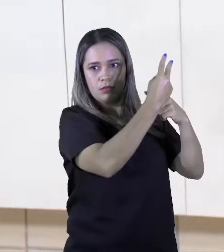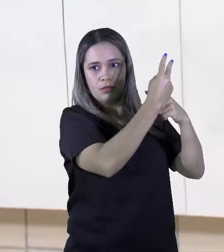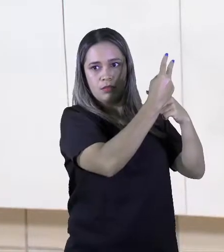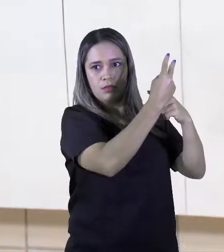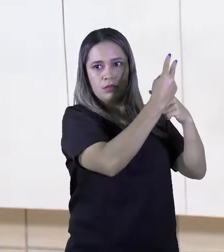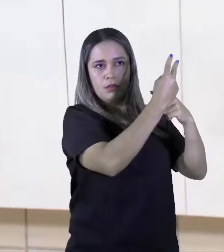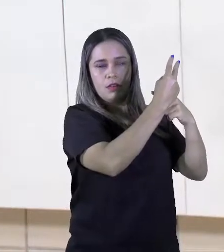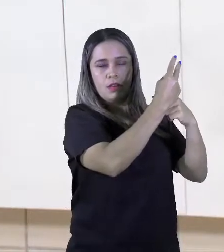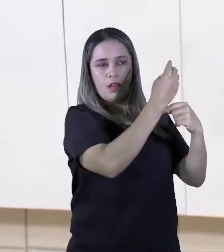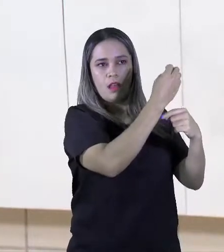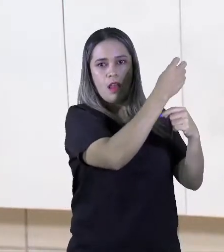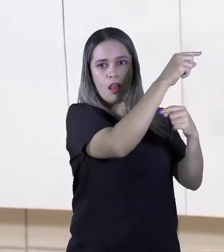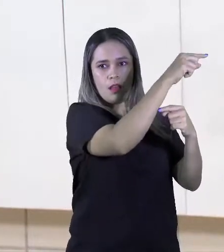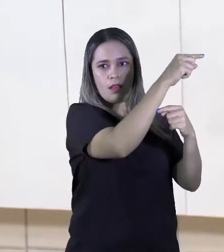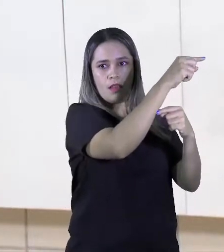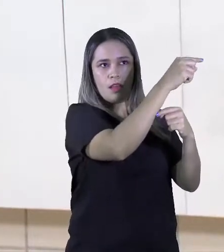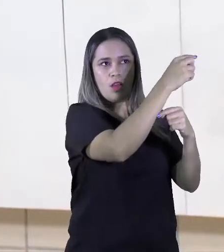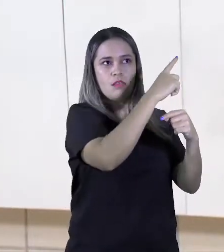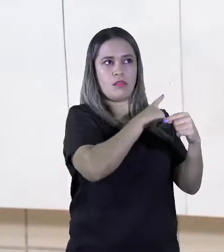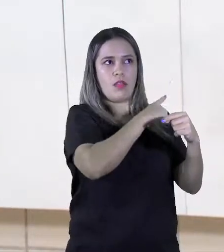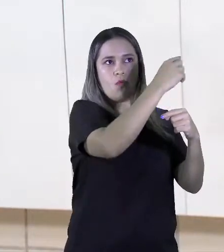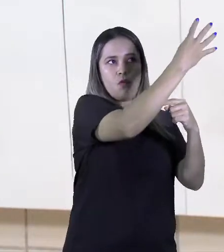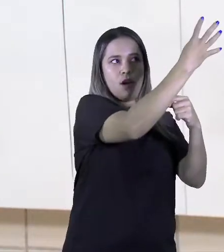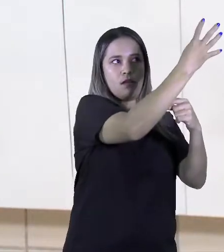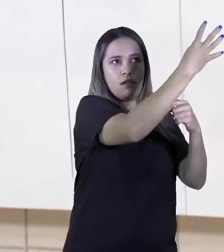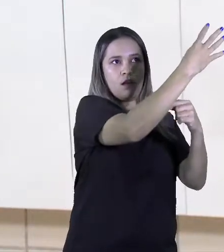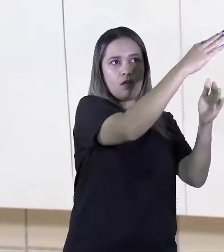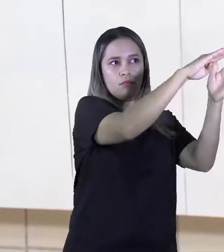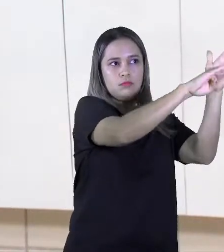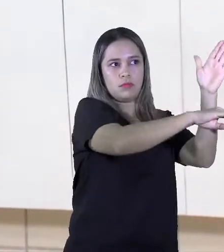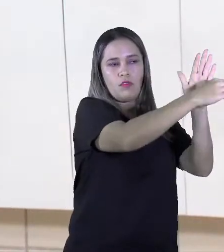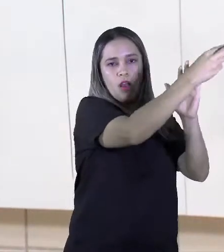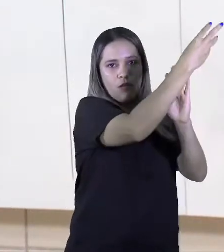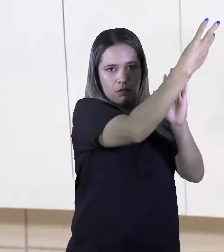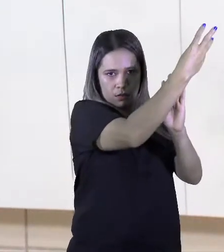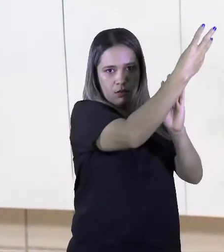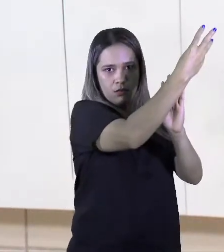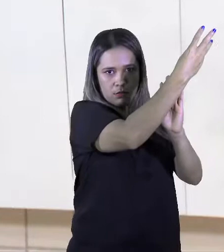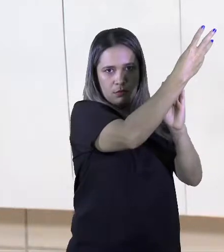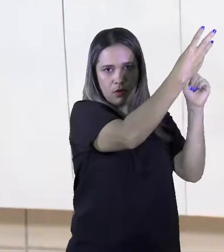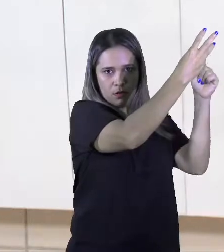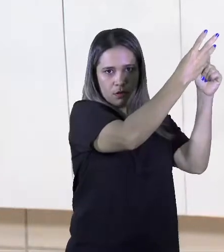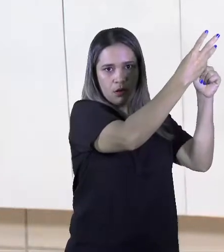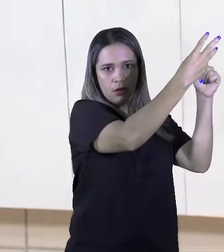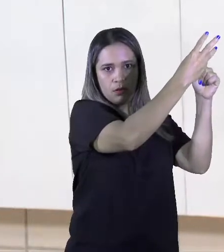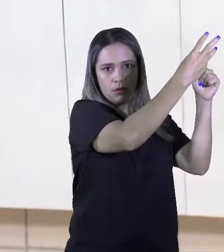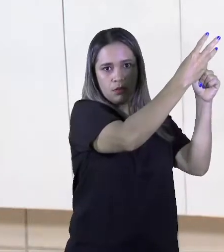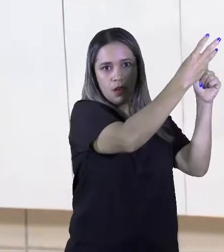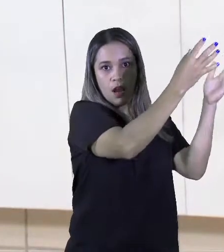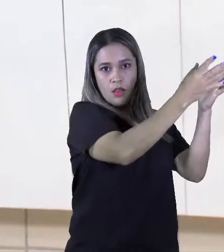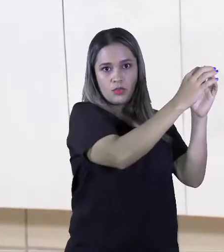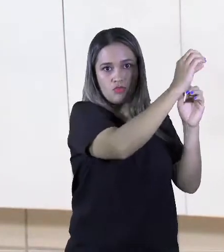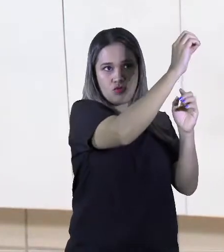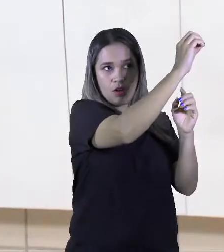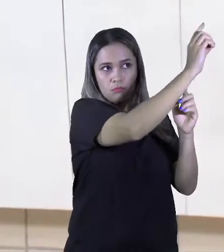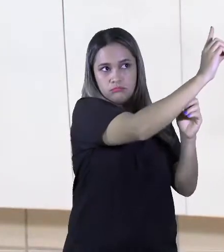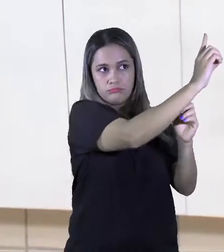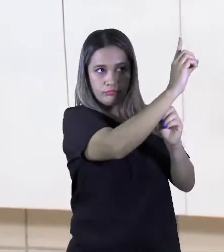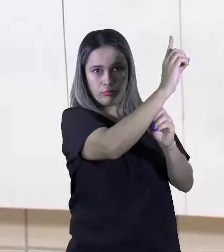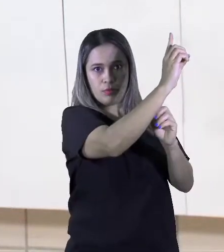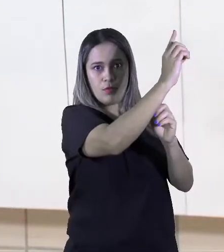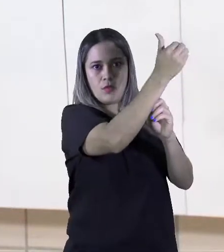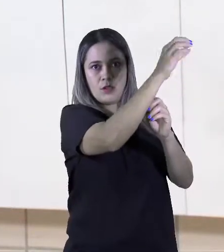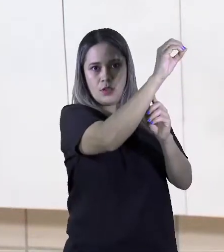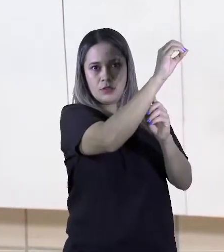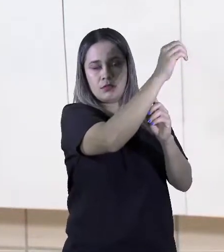que é a unidade. Tinha 4 unidades, então ficaram 3, eu tinha 0, ficou 10.